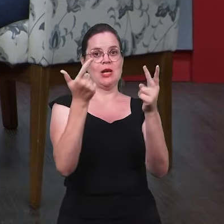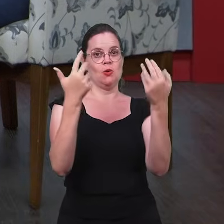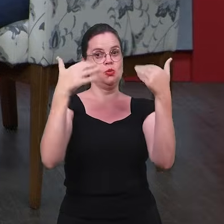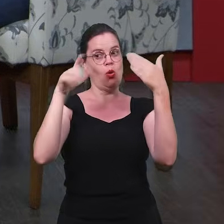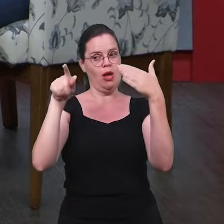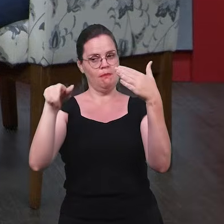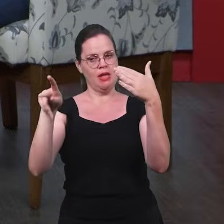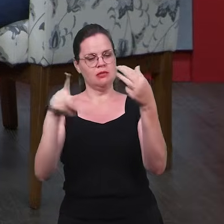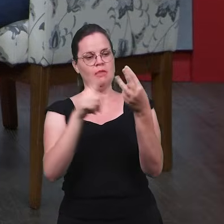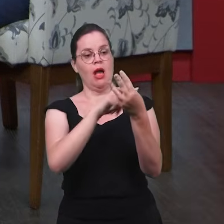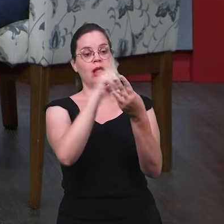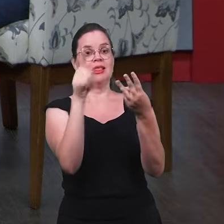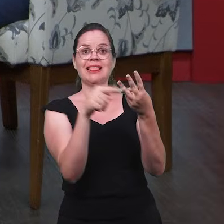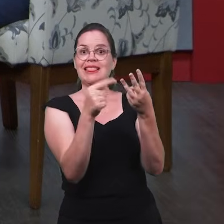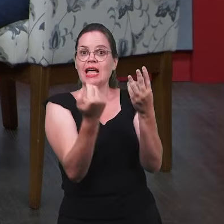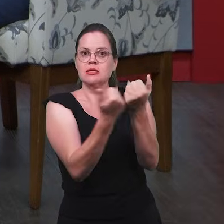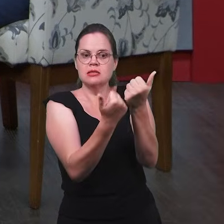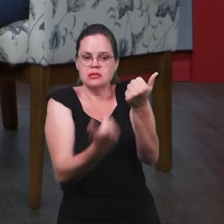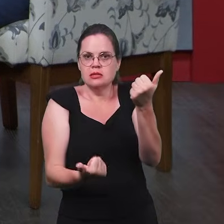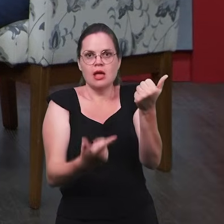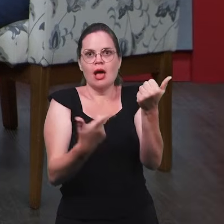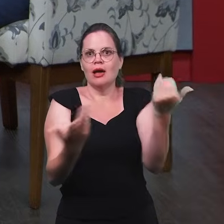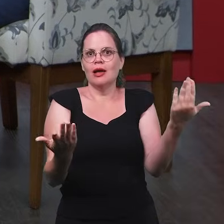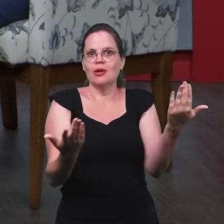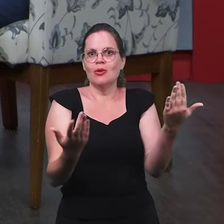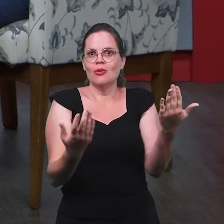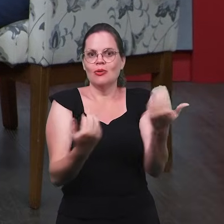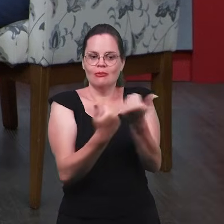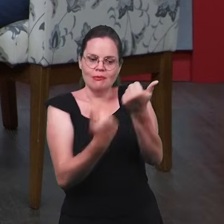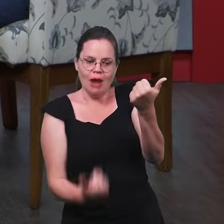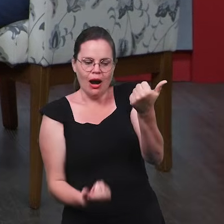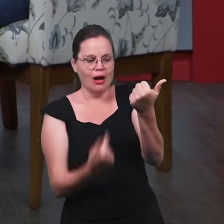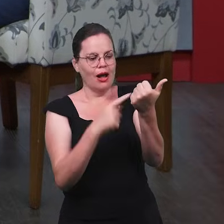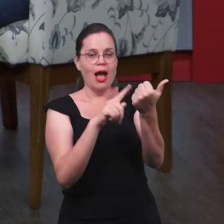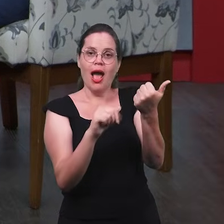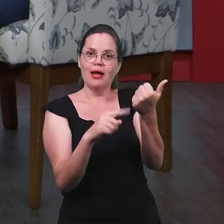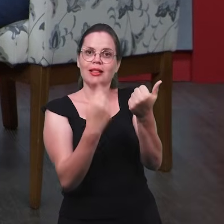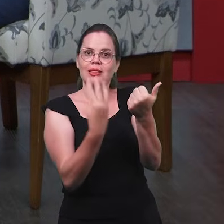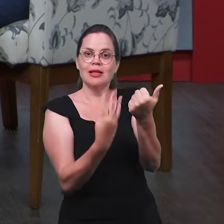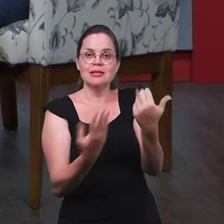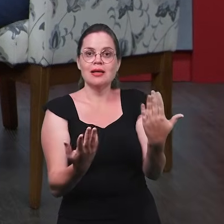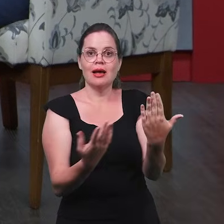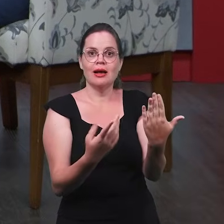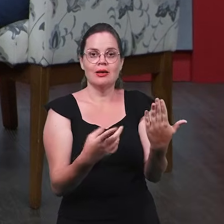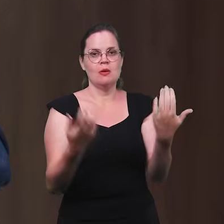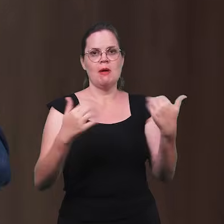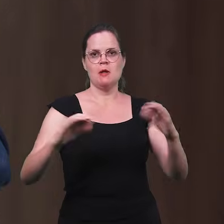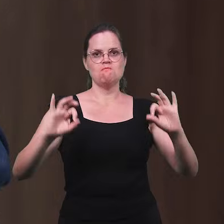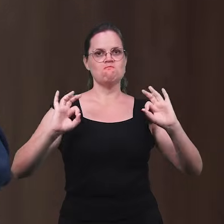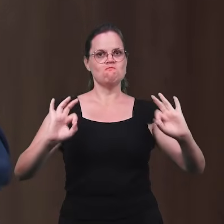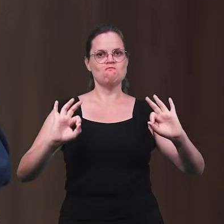estrutura. Na estrutura do reino, não é? Mas então Daniel diz que